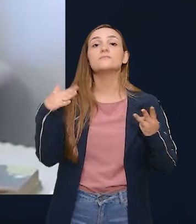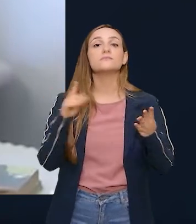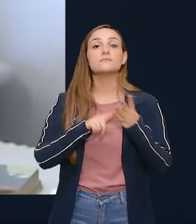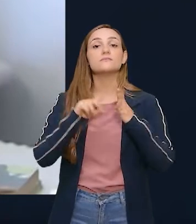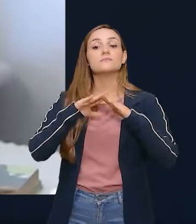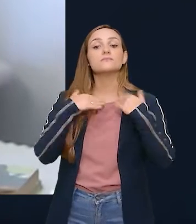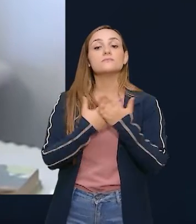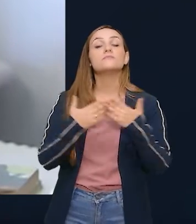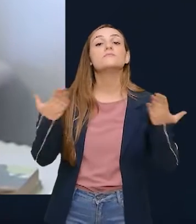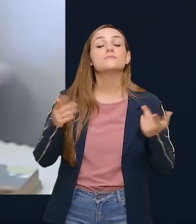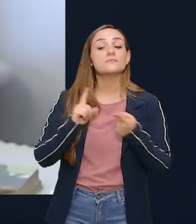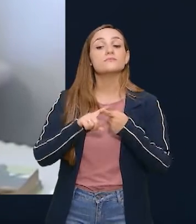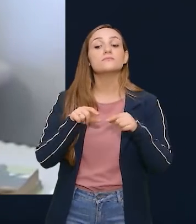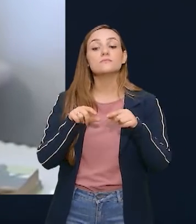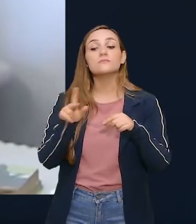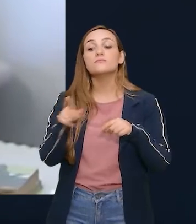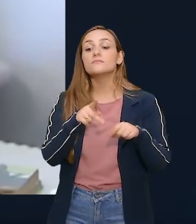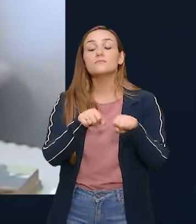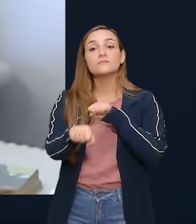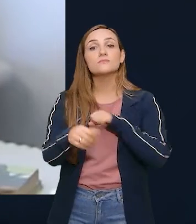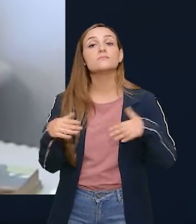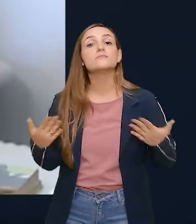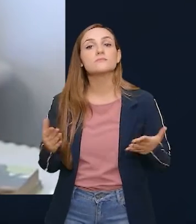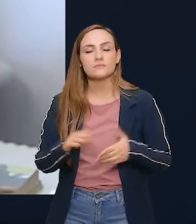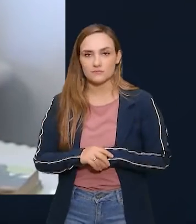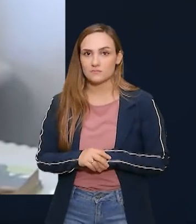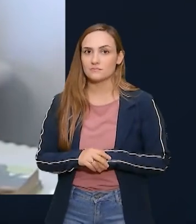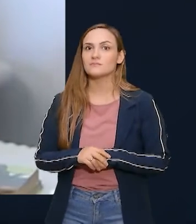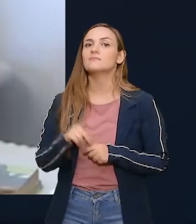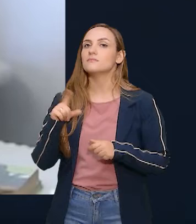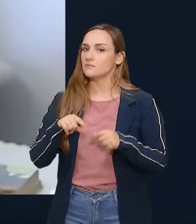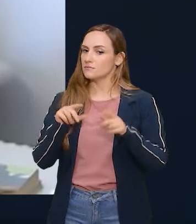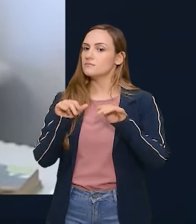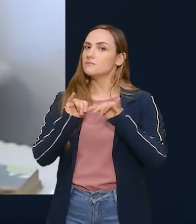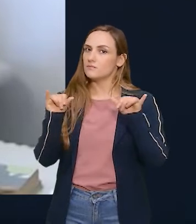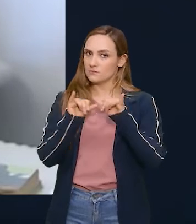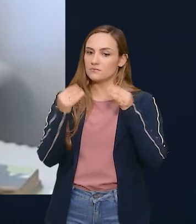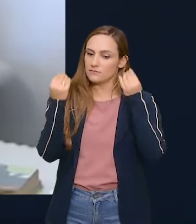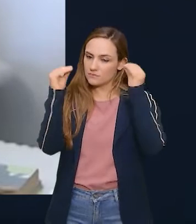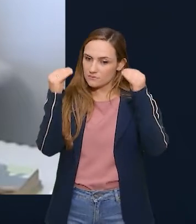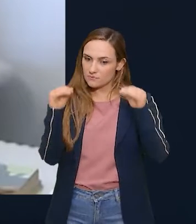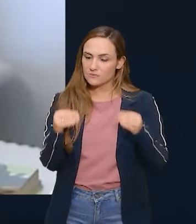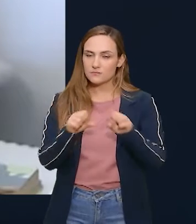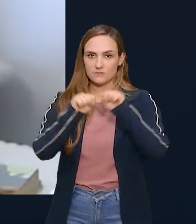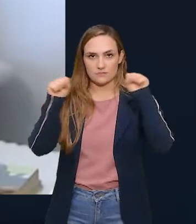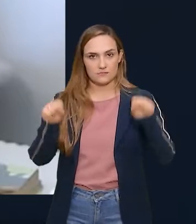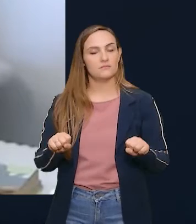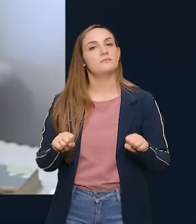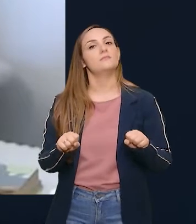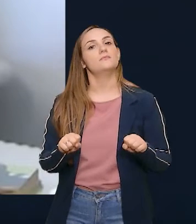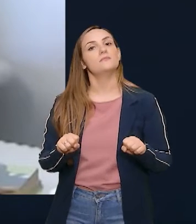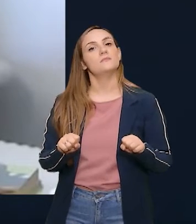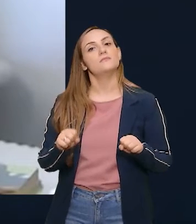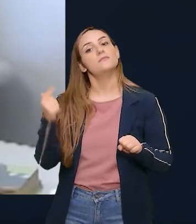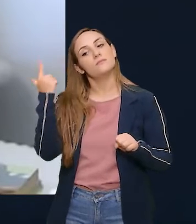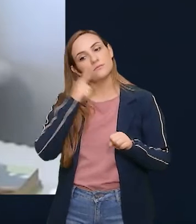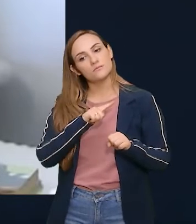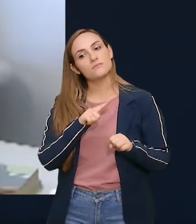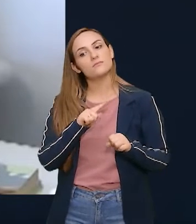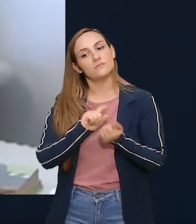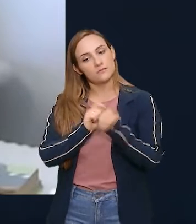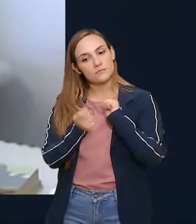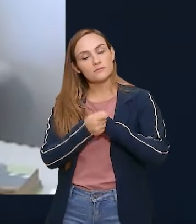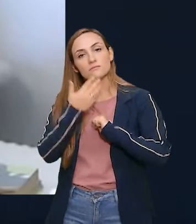sexo, sobre regiões, sobre tipo de escola, sobre a formação do professor. Então, são informações que estão no censo que nos dão